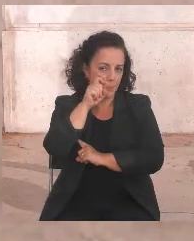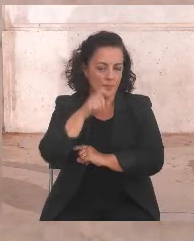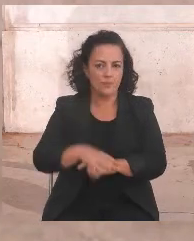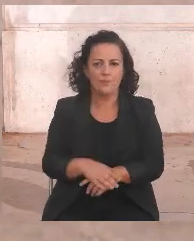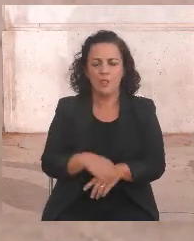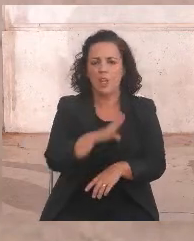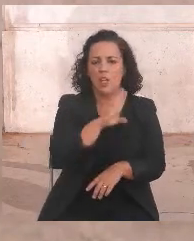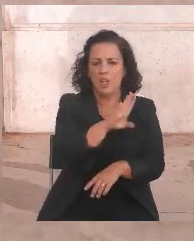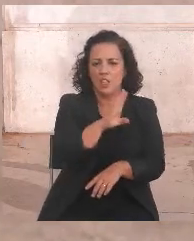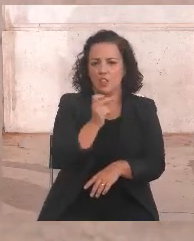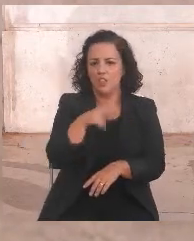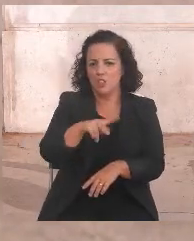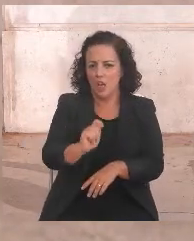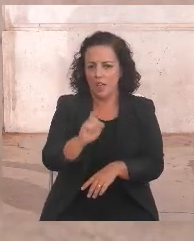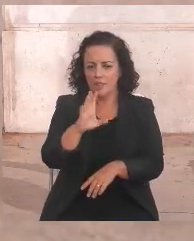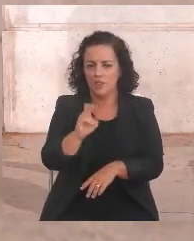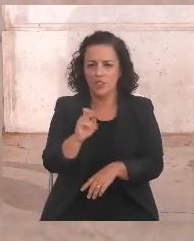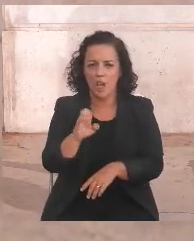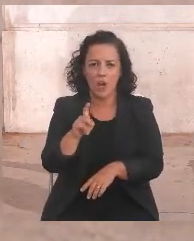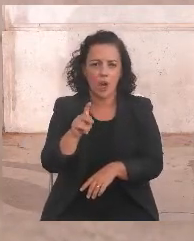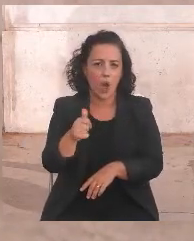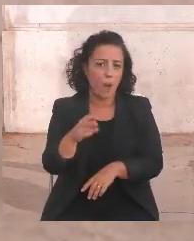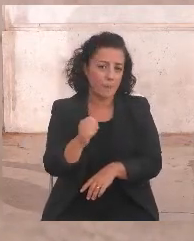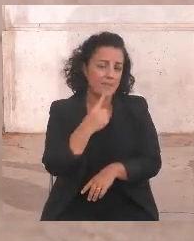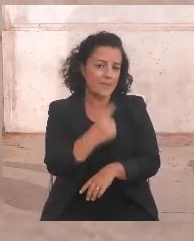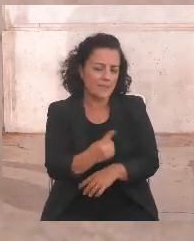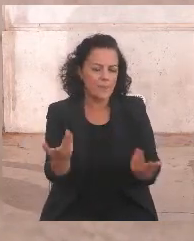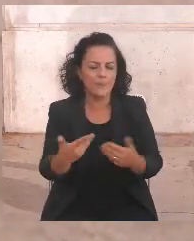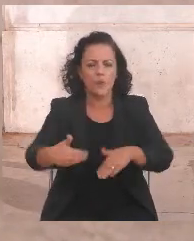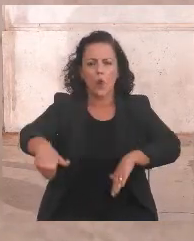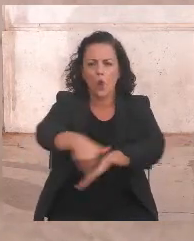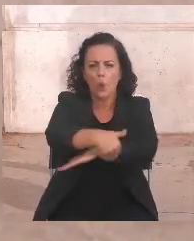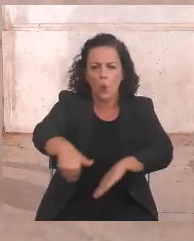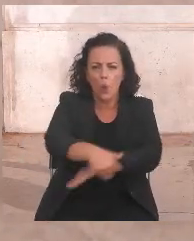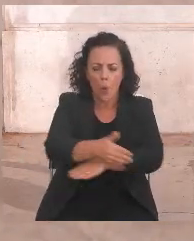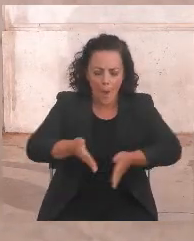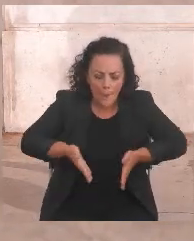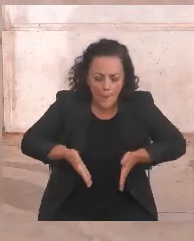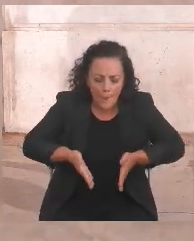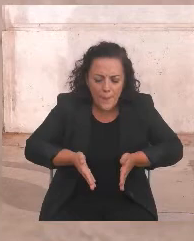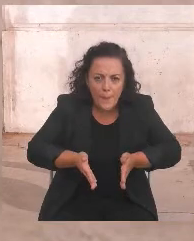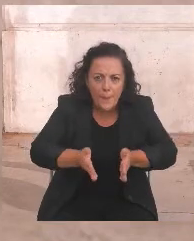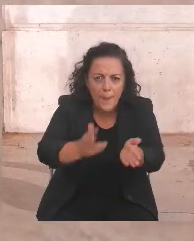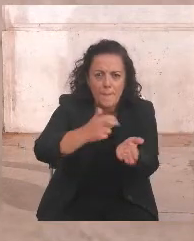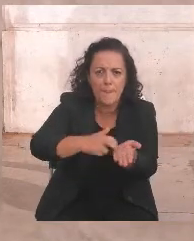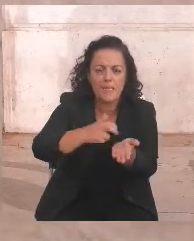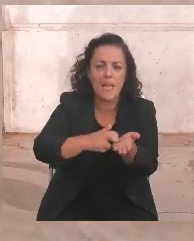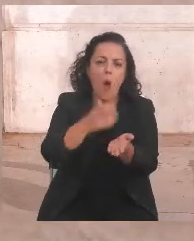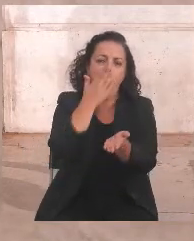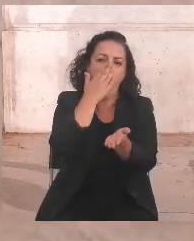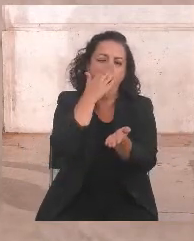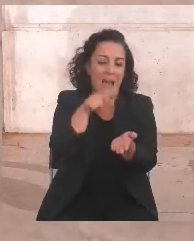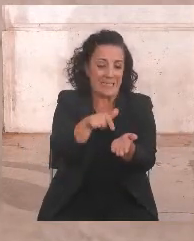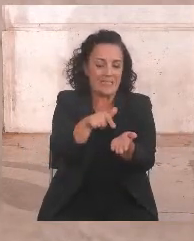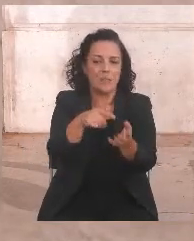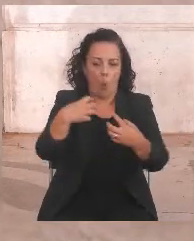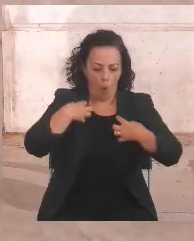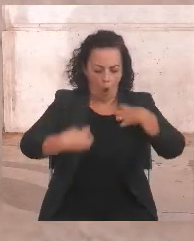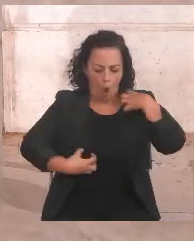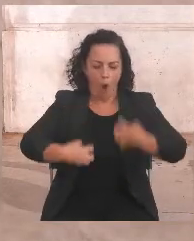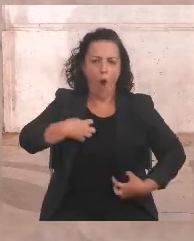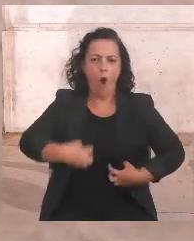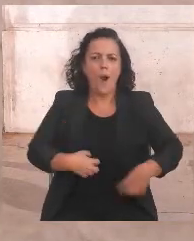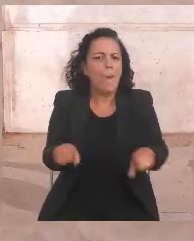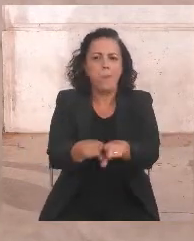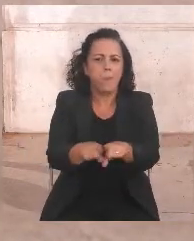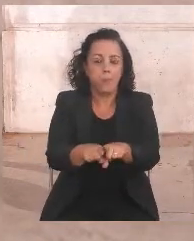Jane Jacobs dizia que as ruas e os seus passeios são como órgãos vitais das cidades e que uma rua